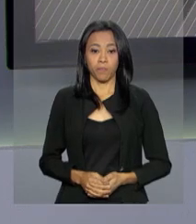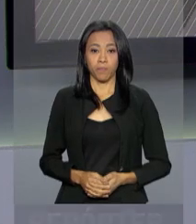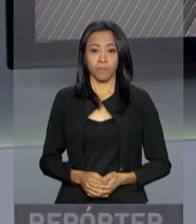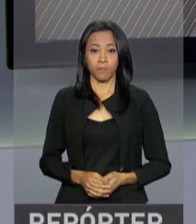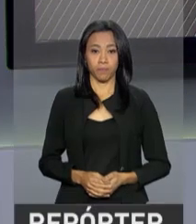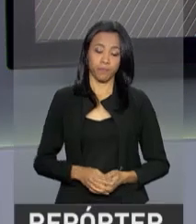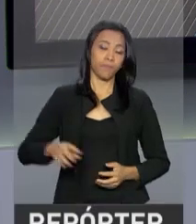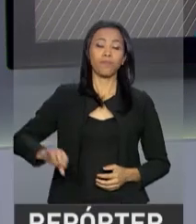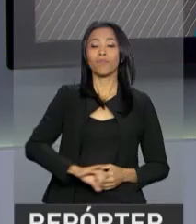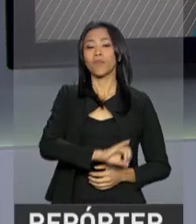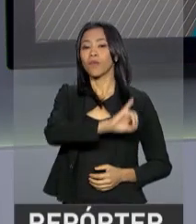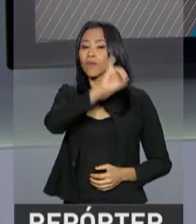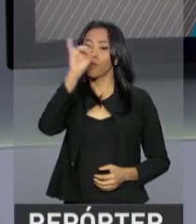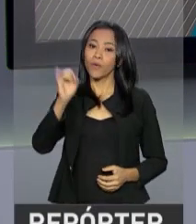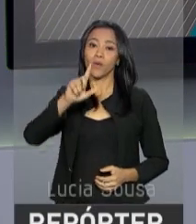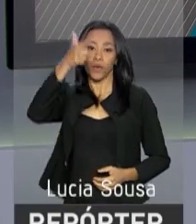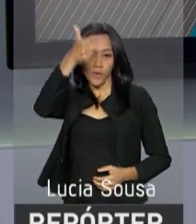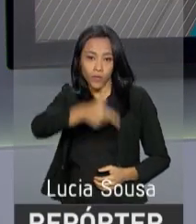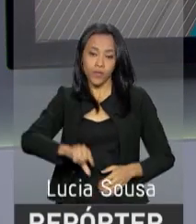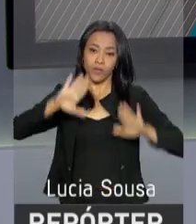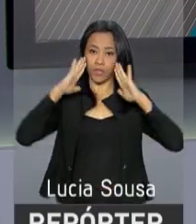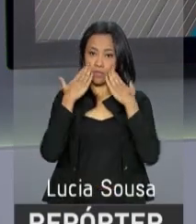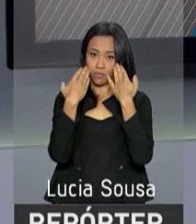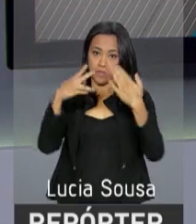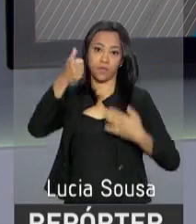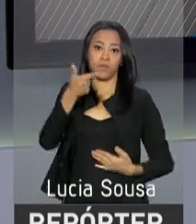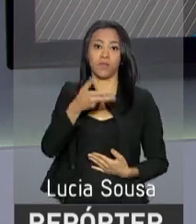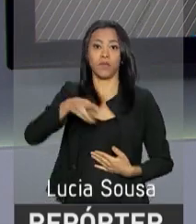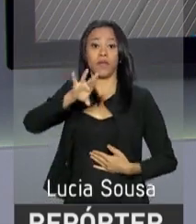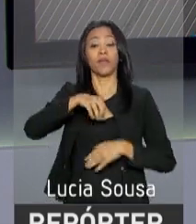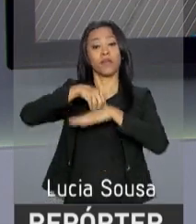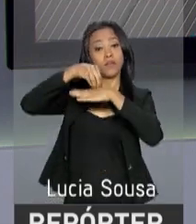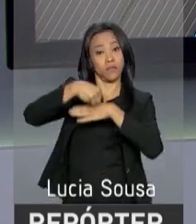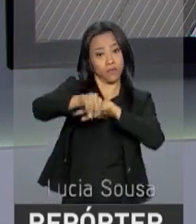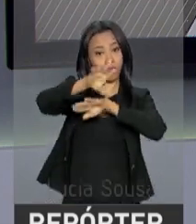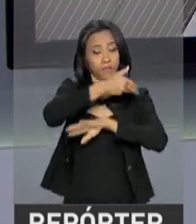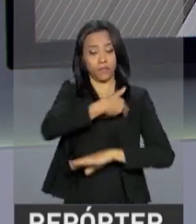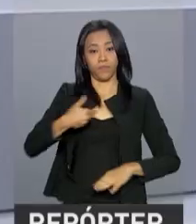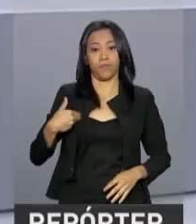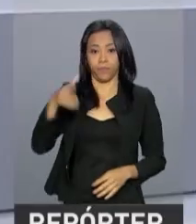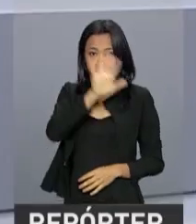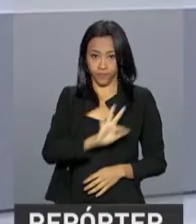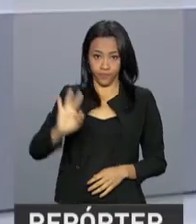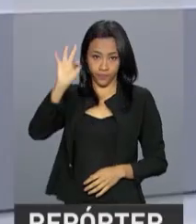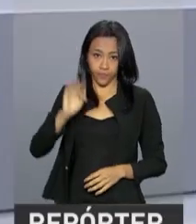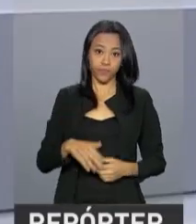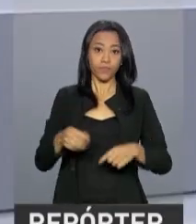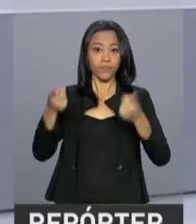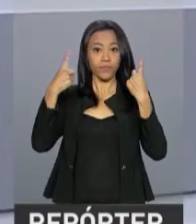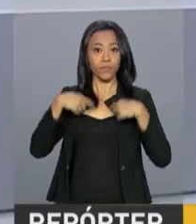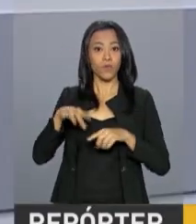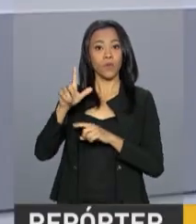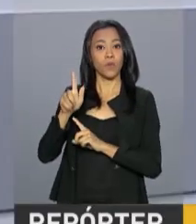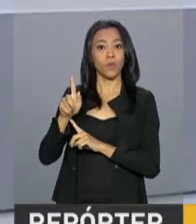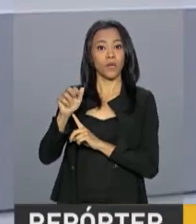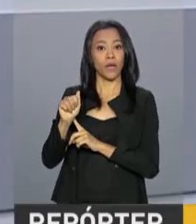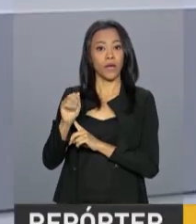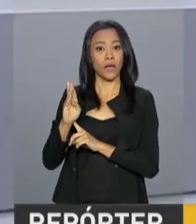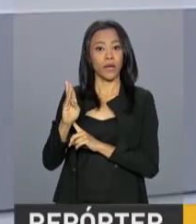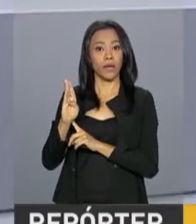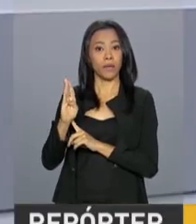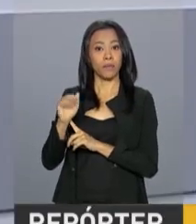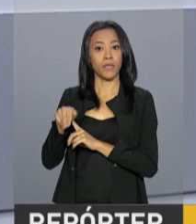o la de volta com o repórter nbr as notícias do governo federal o gabinete de intervenção federal